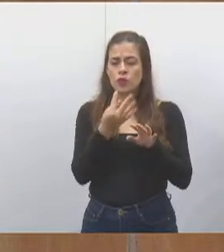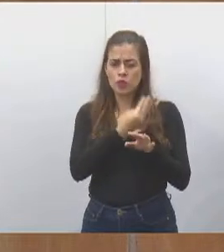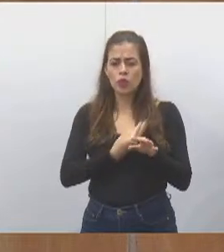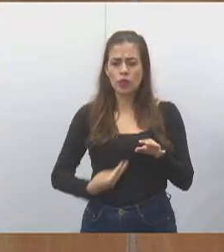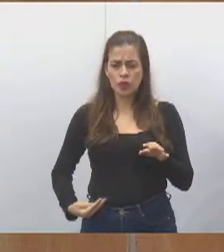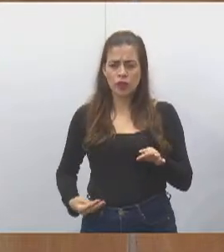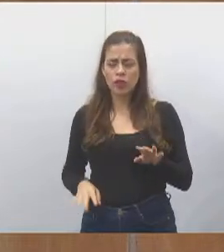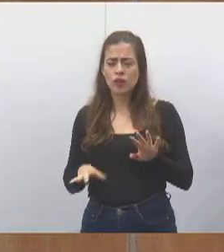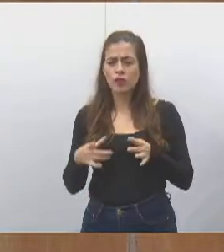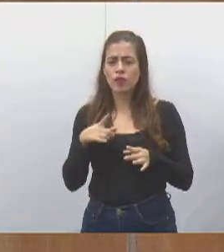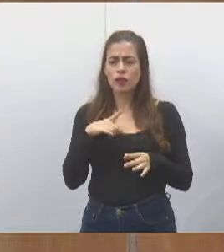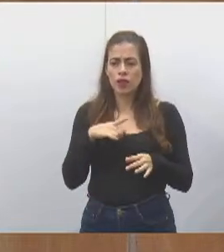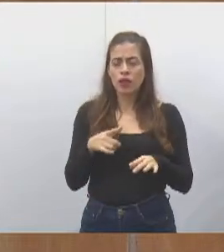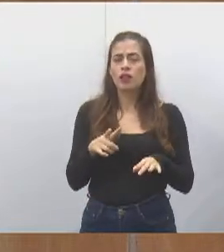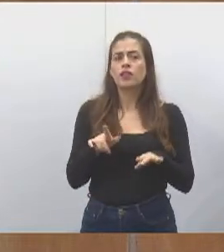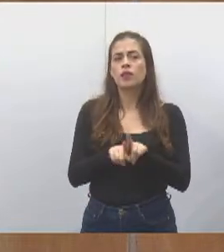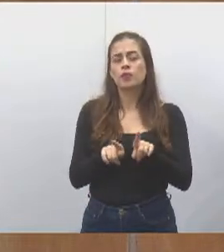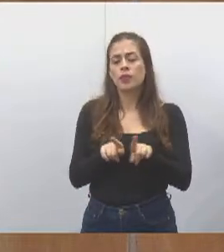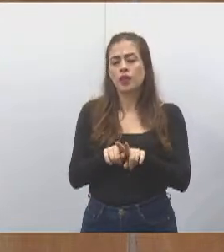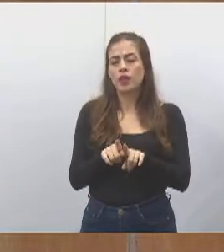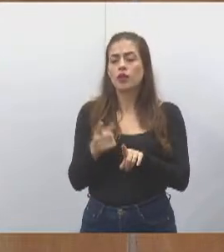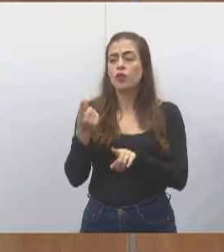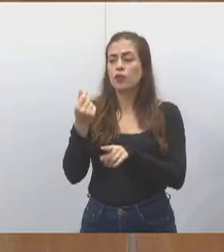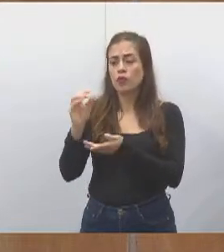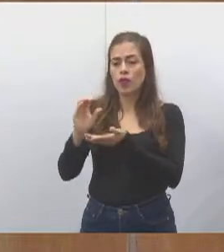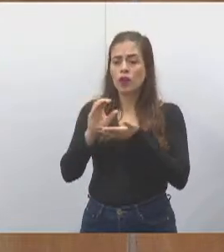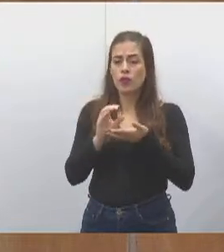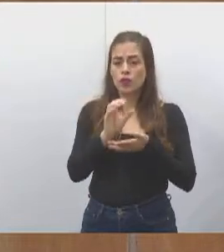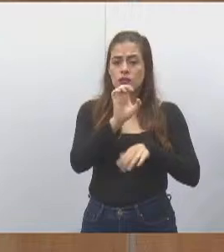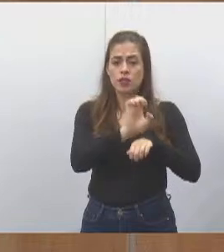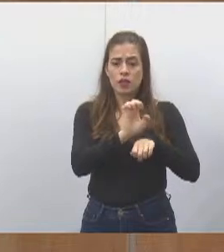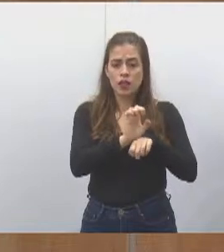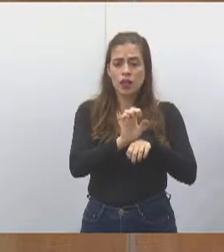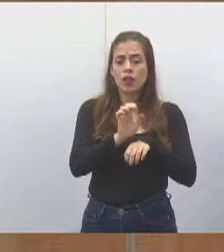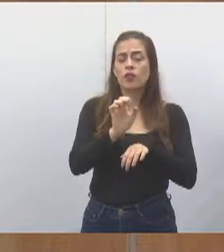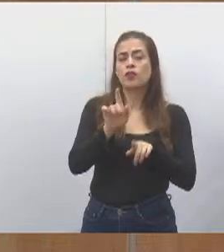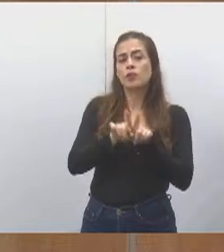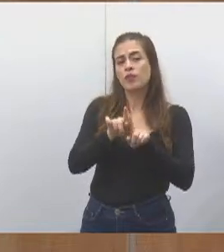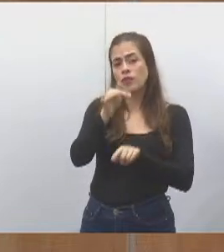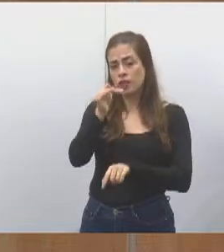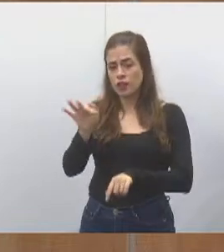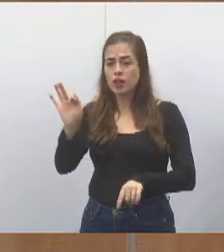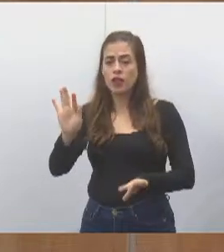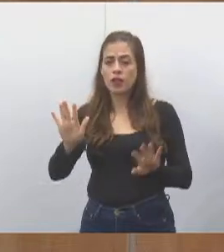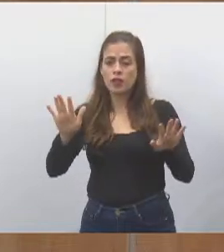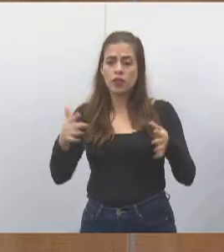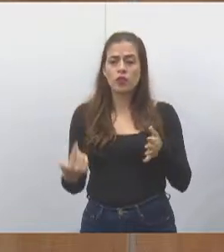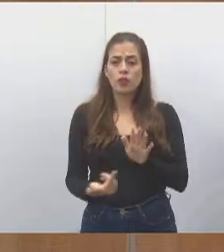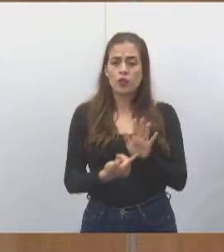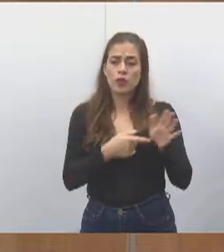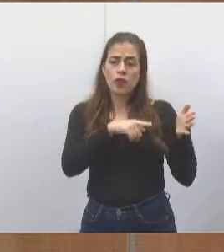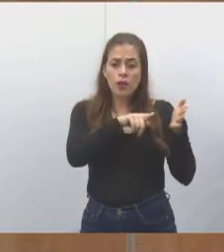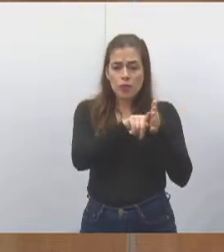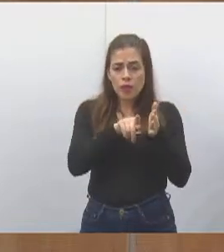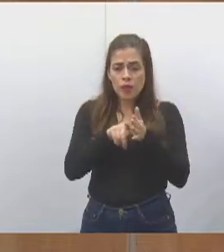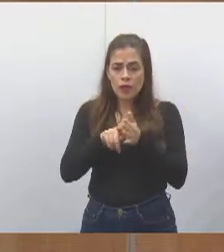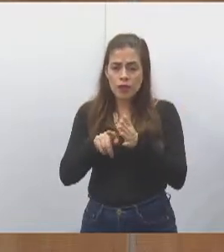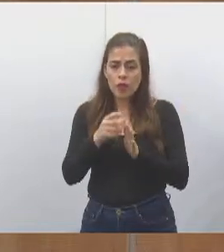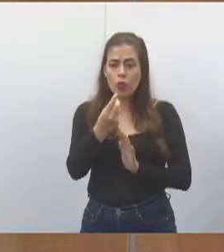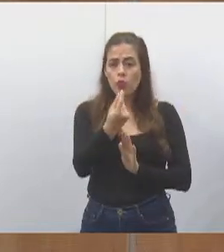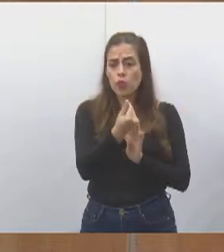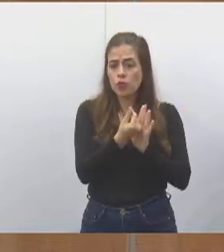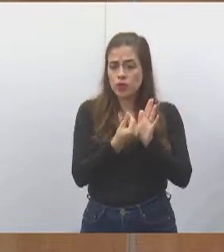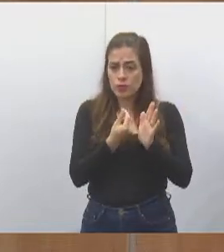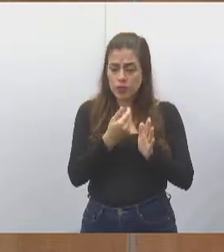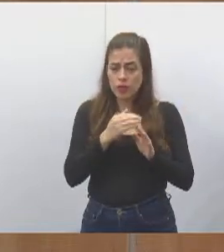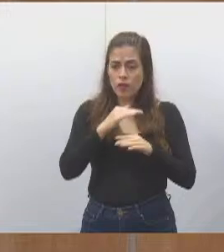desse acréscimo recurso estadual e federal. Com relação a essas questões, eu expliquei aqui no início que o orçamento ele é feito ao